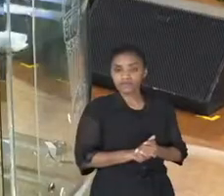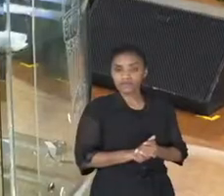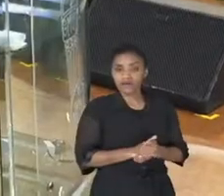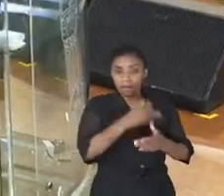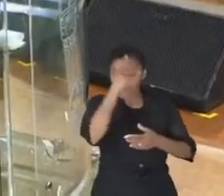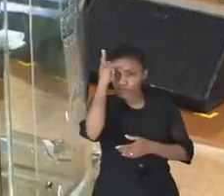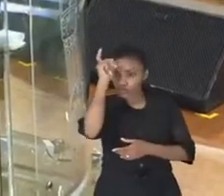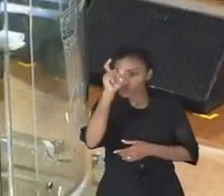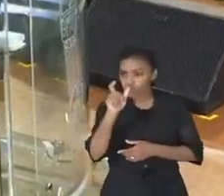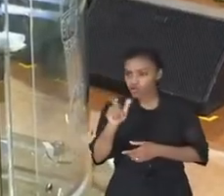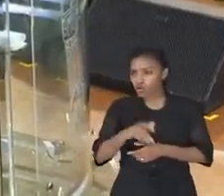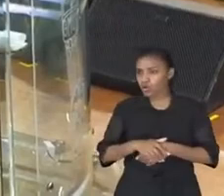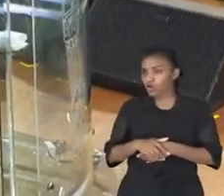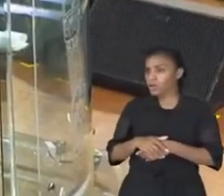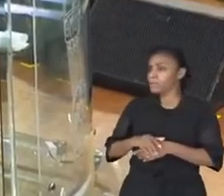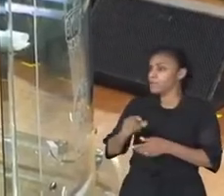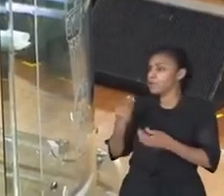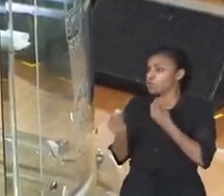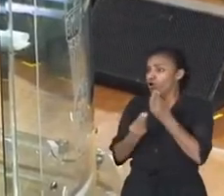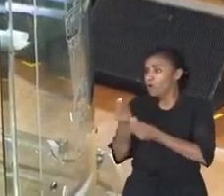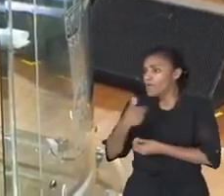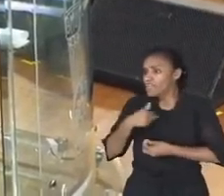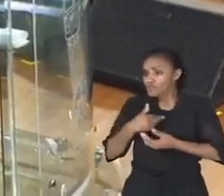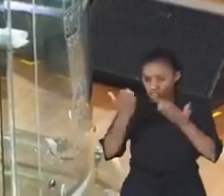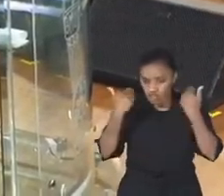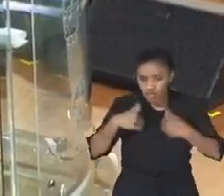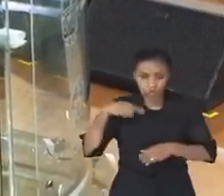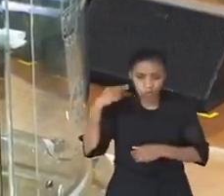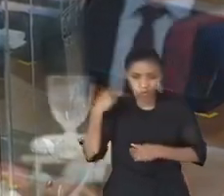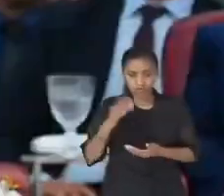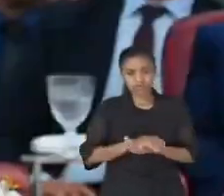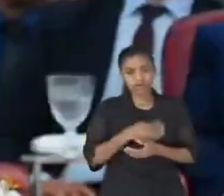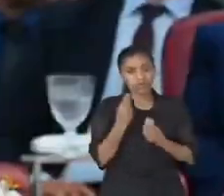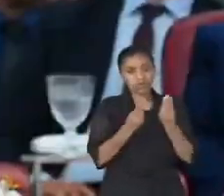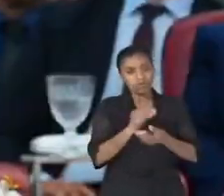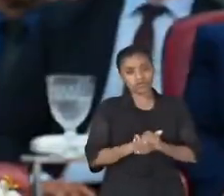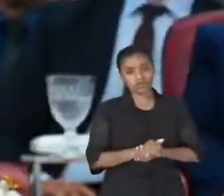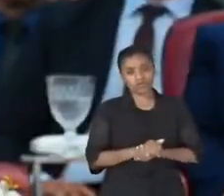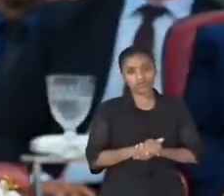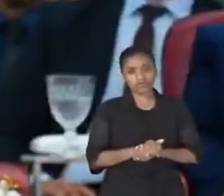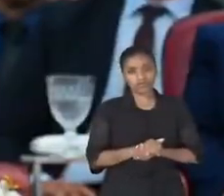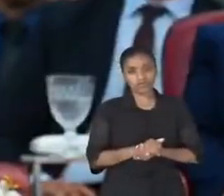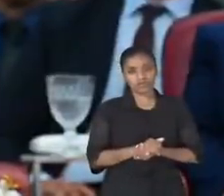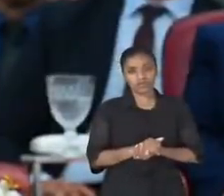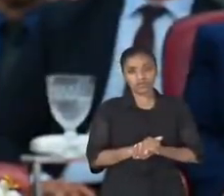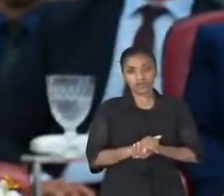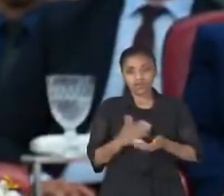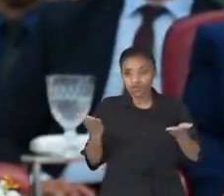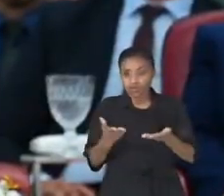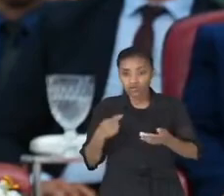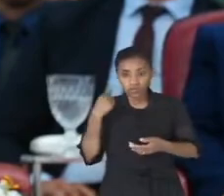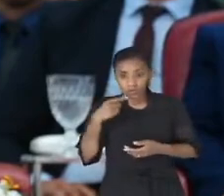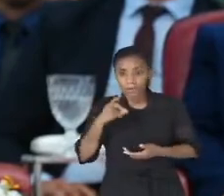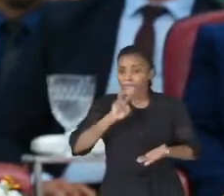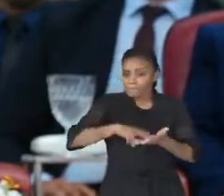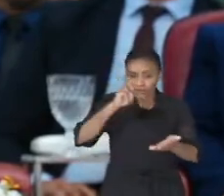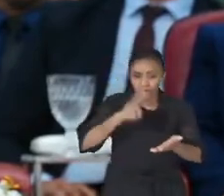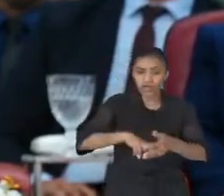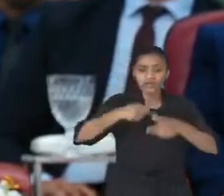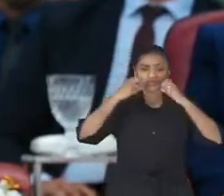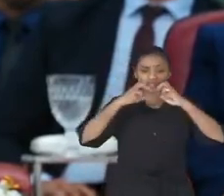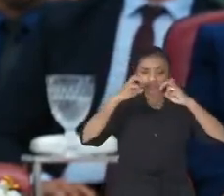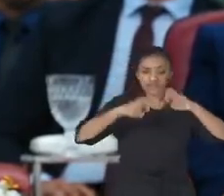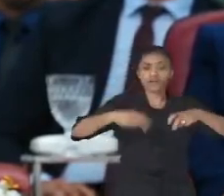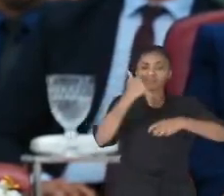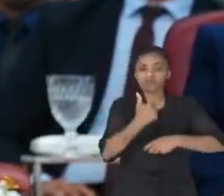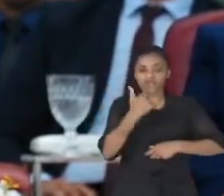Aí a pessoa enche as minhas pacientes e diz, como é que você acha que eu me tornei deputado? Me tornei deputado pulando e gritando, falando em línguas de sangue, porque quem